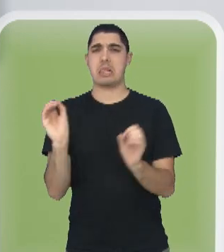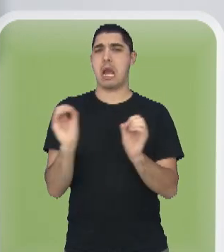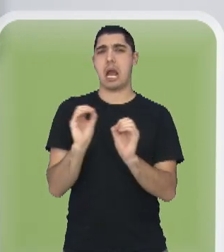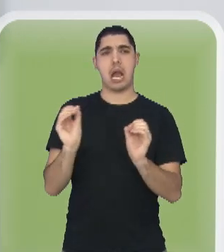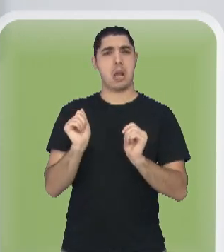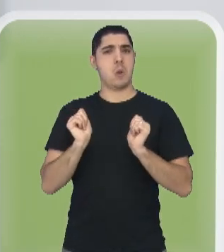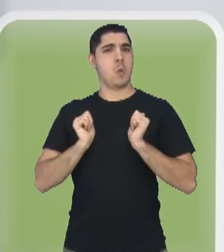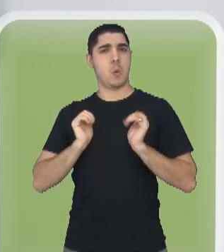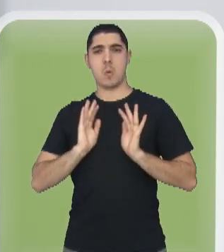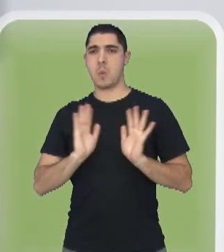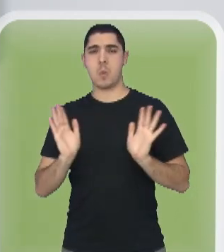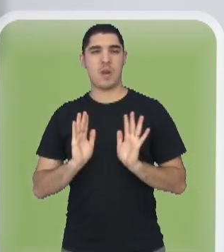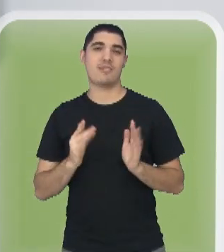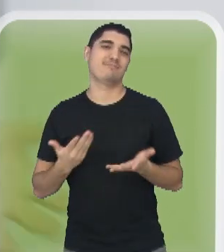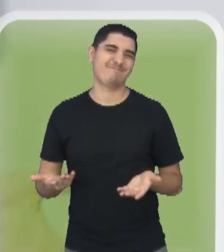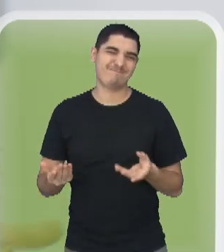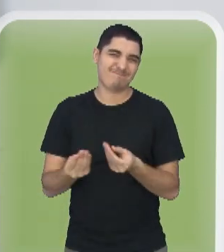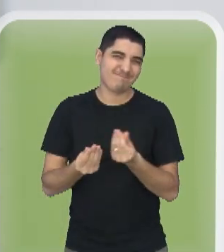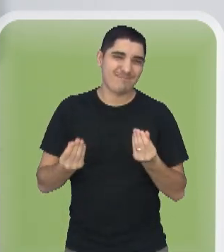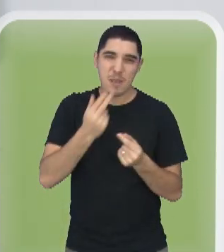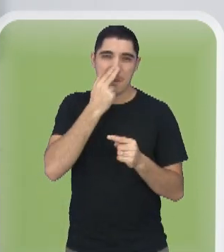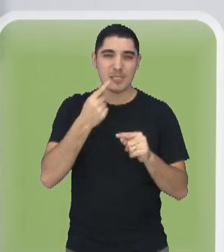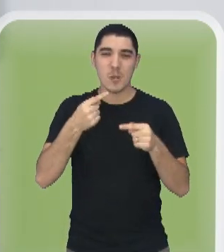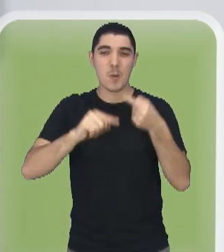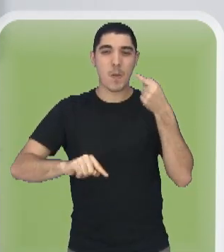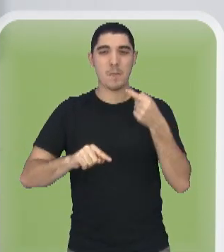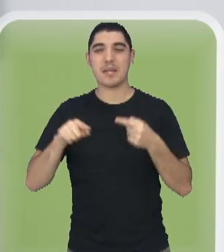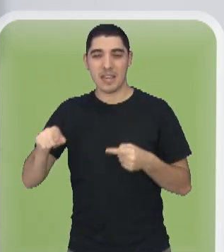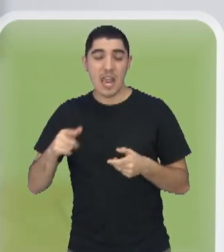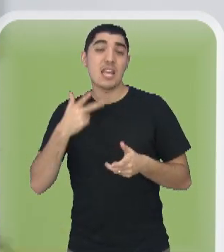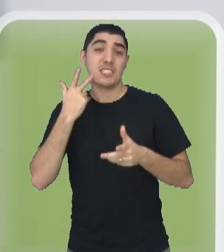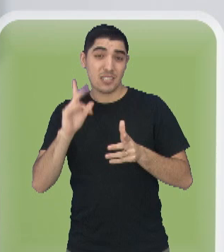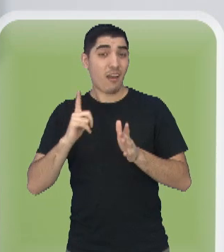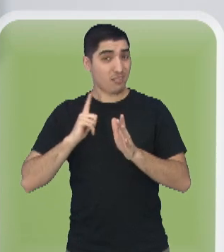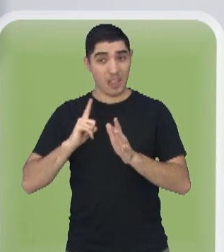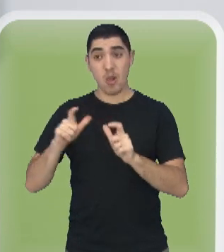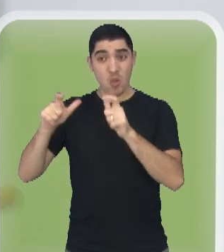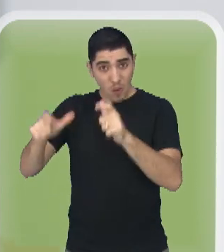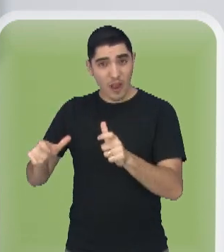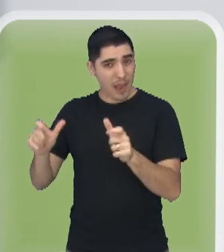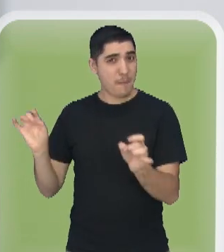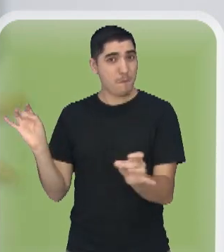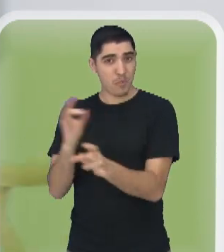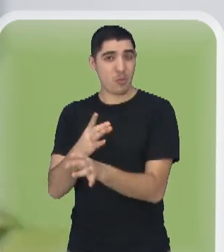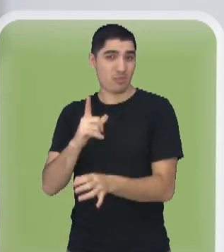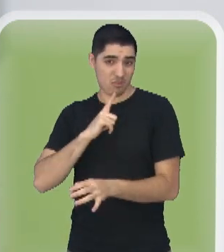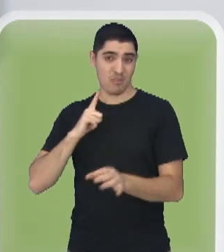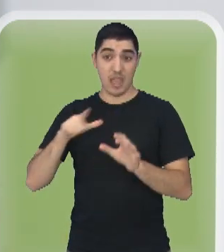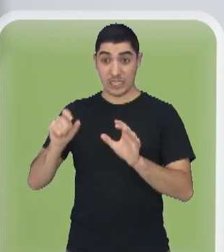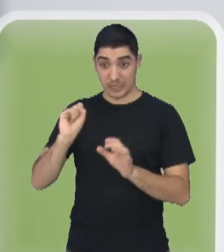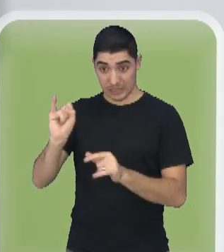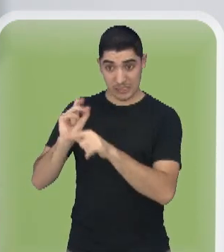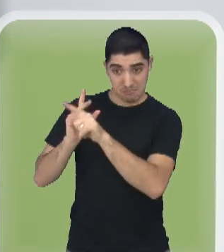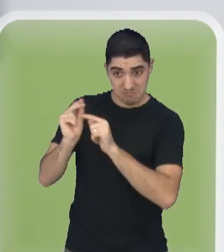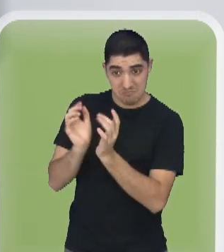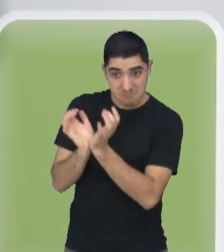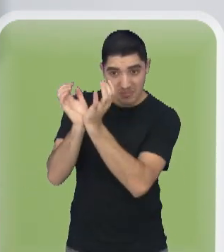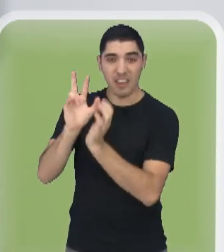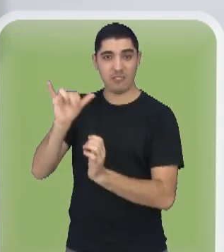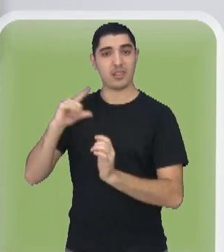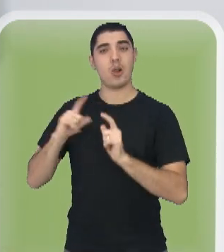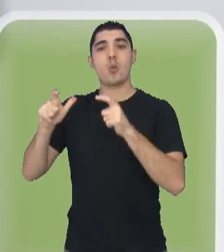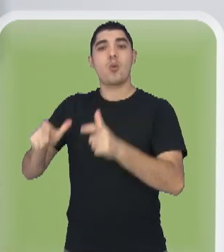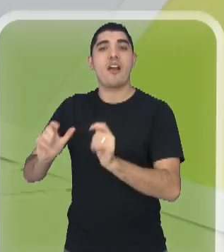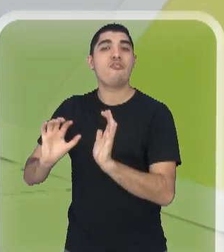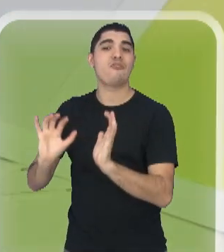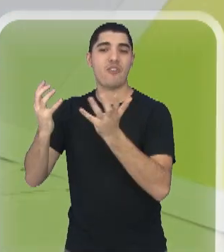assinando o atestado de que, enfim, tinha um lugar já preparado e que tem um lugar preparado. Vai ter a festa, caso seja campeão. Caso não seja, não vai